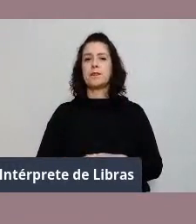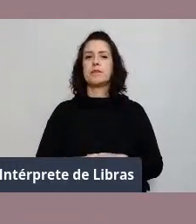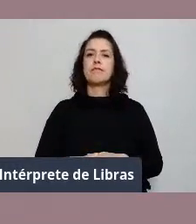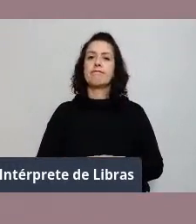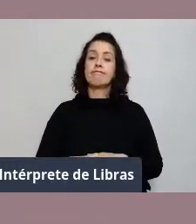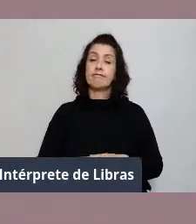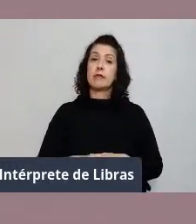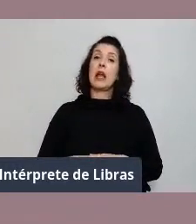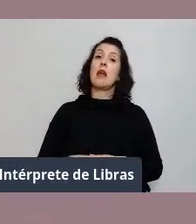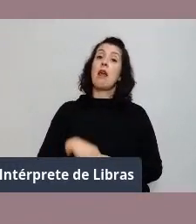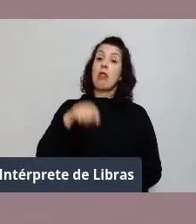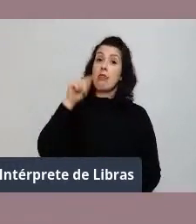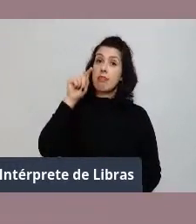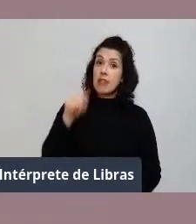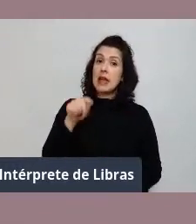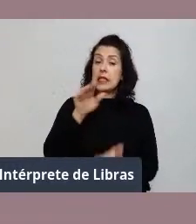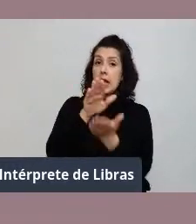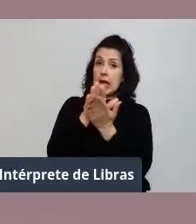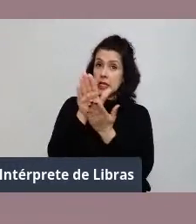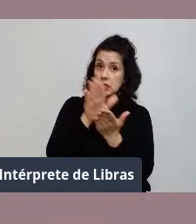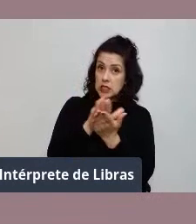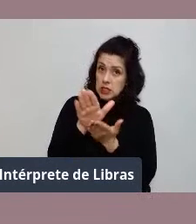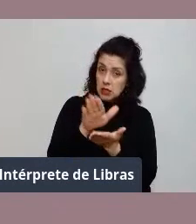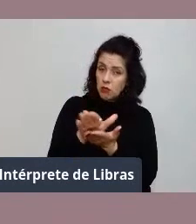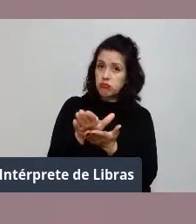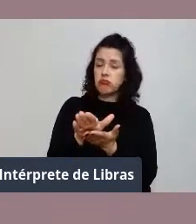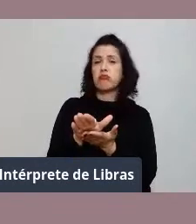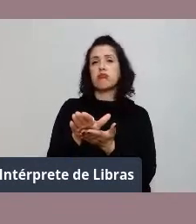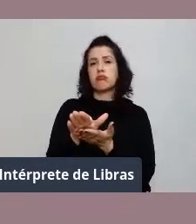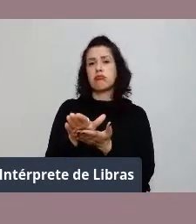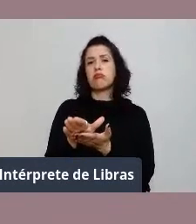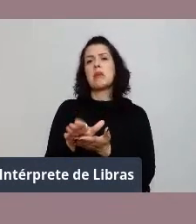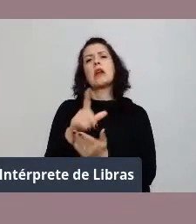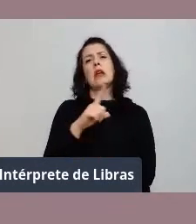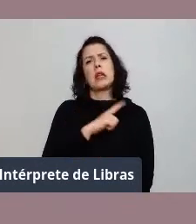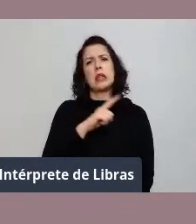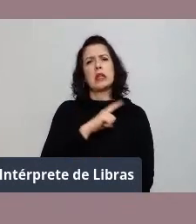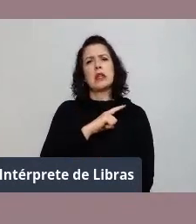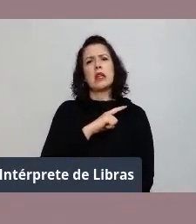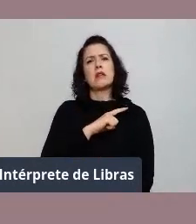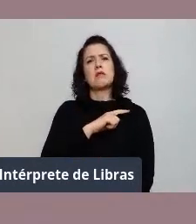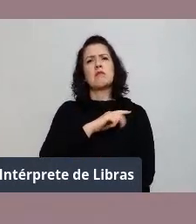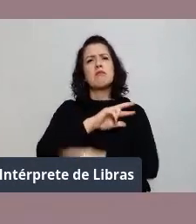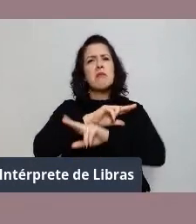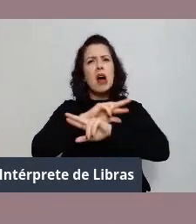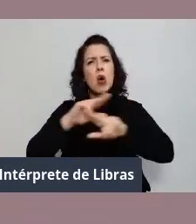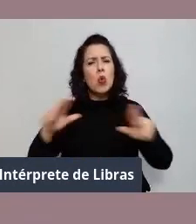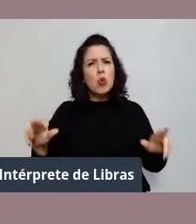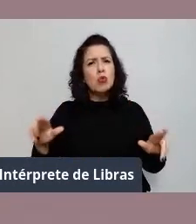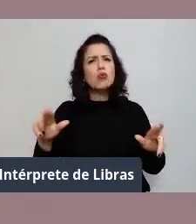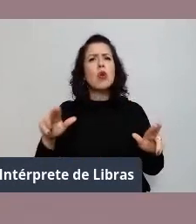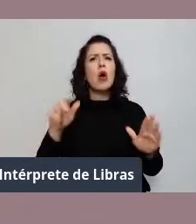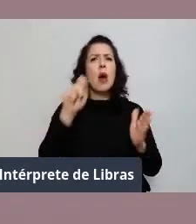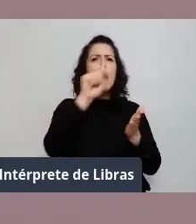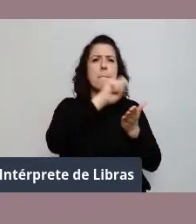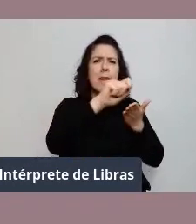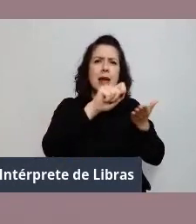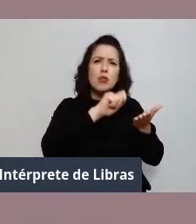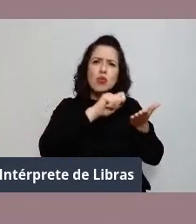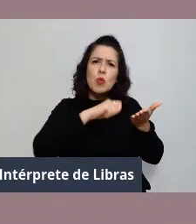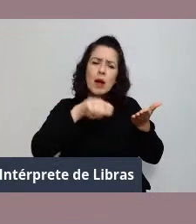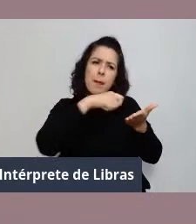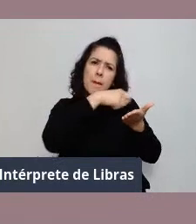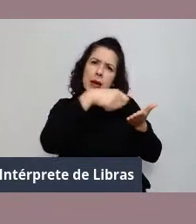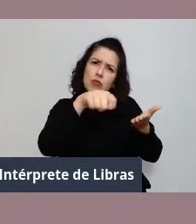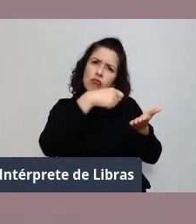Nessa edição, que é uma edição que tem alguns manuscritos, não todos como nessa edição que